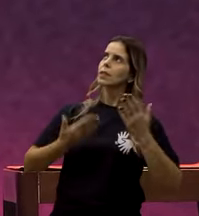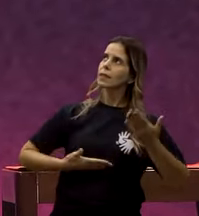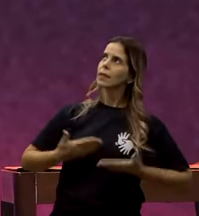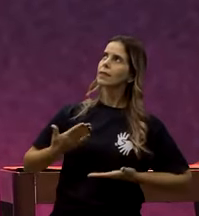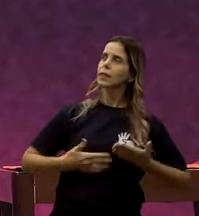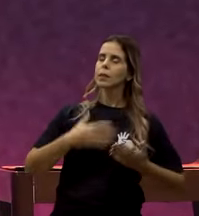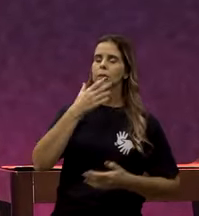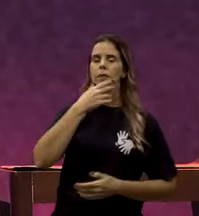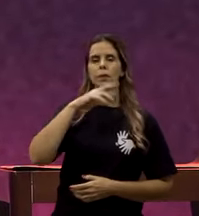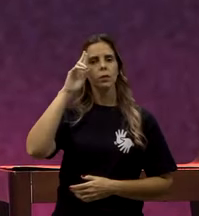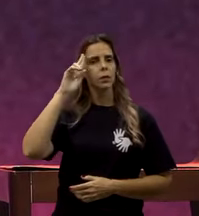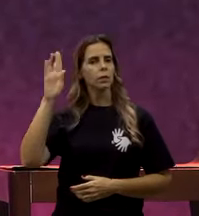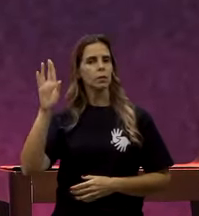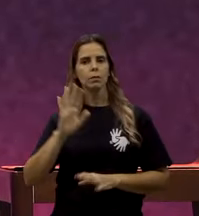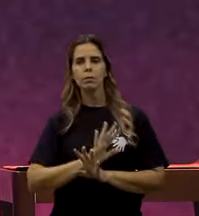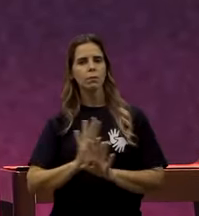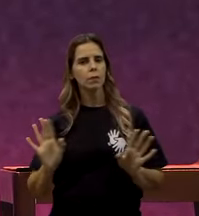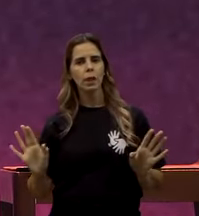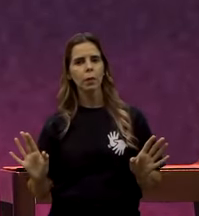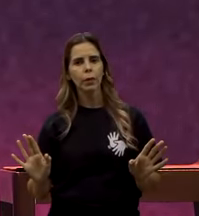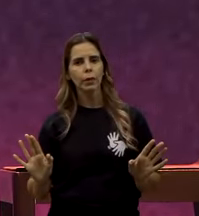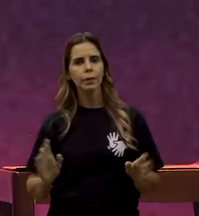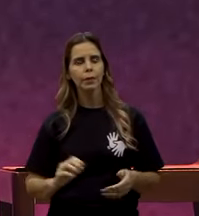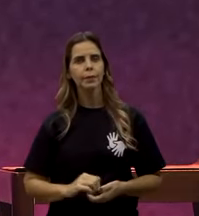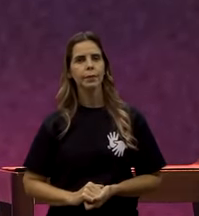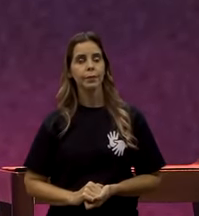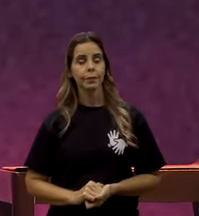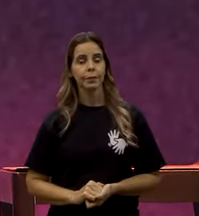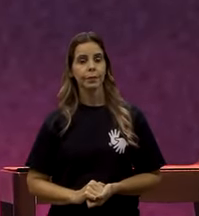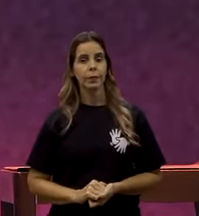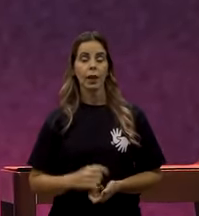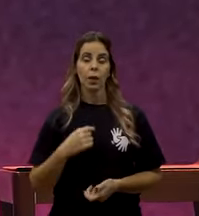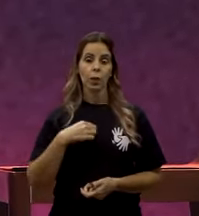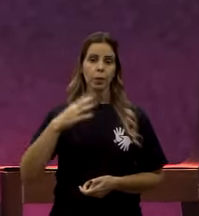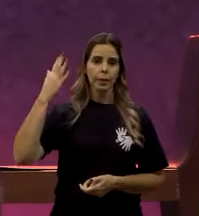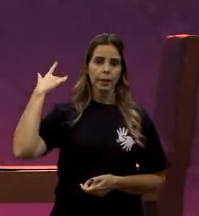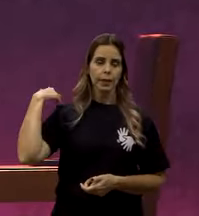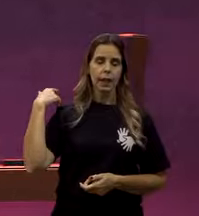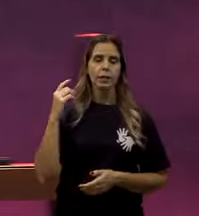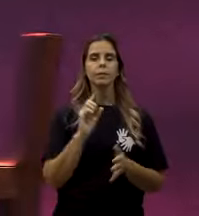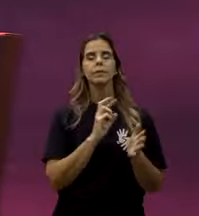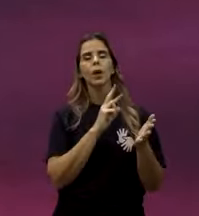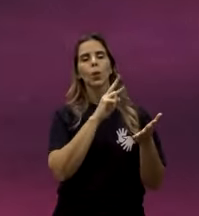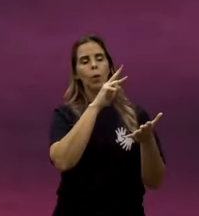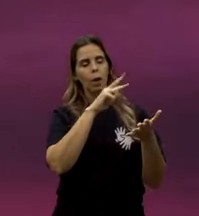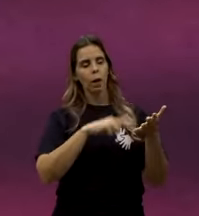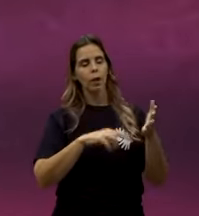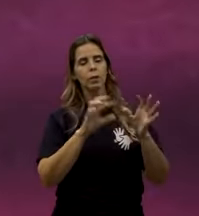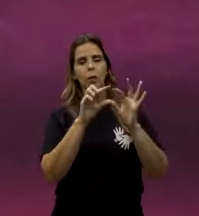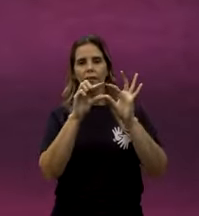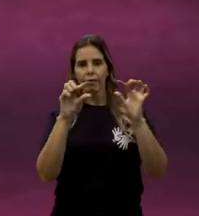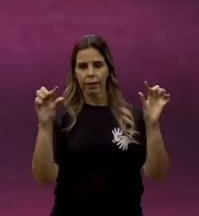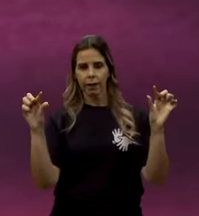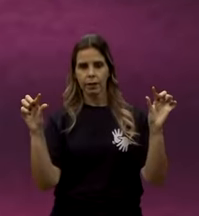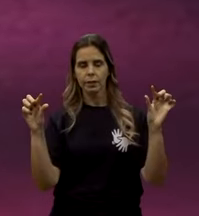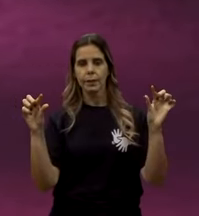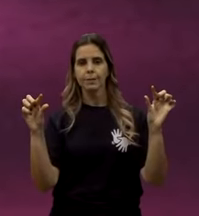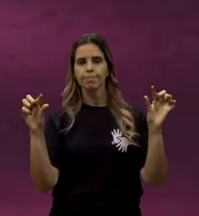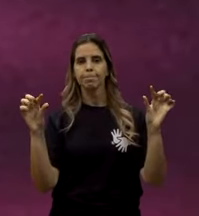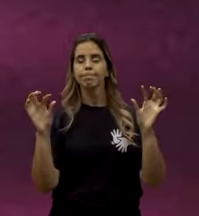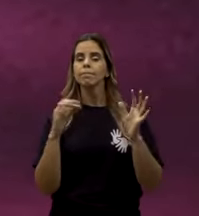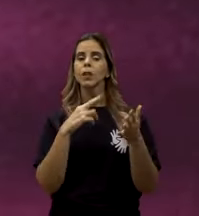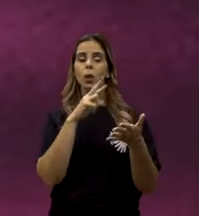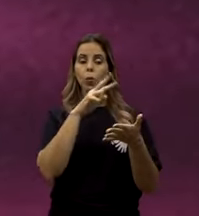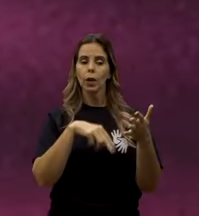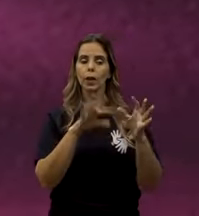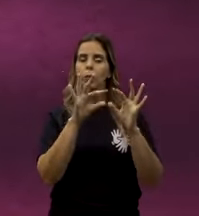uma vez eu li uma frase eu eu não sei por eu t até falando com o pastor is sei por que eu nunca mais eu repeti essa frase para vocês mas eu